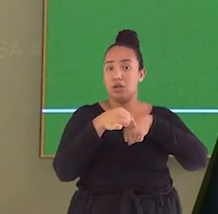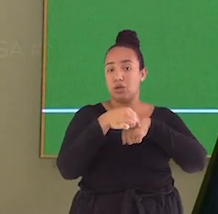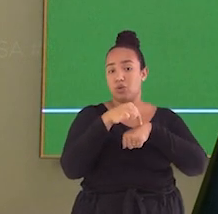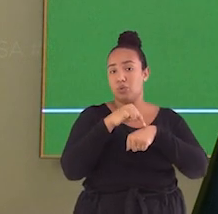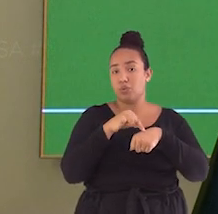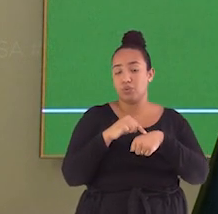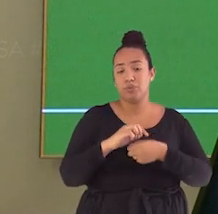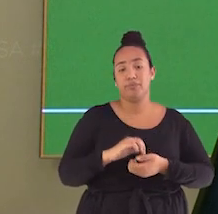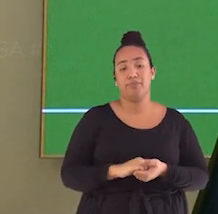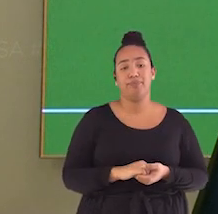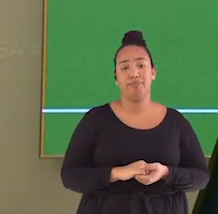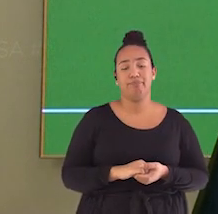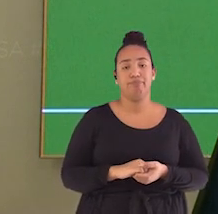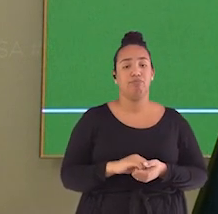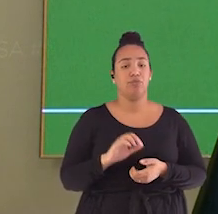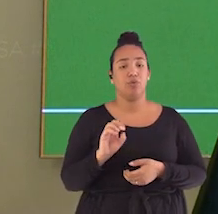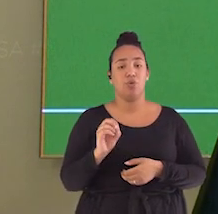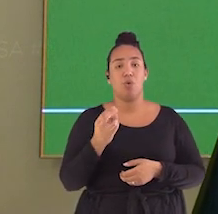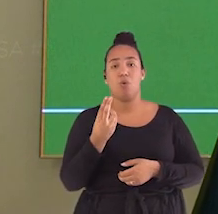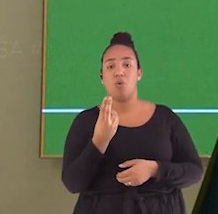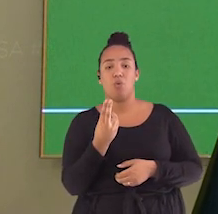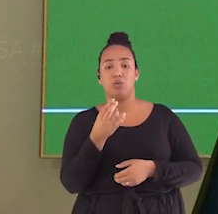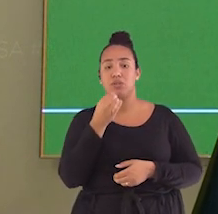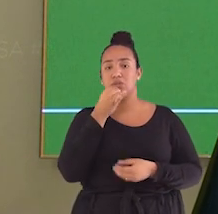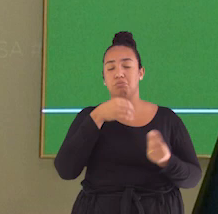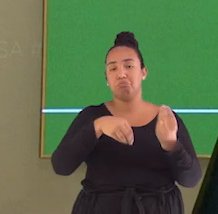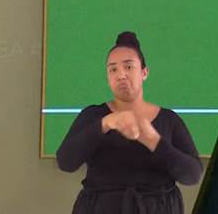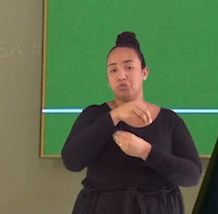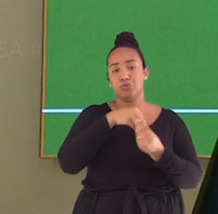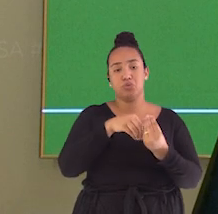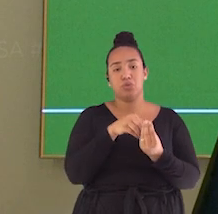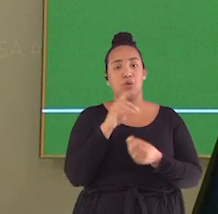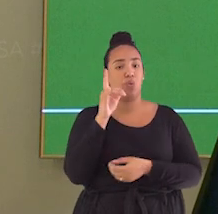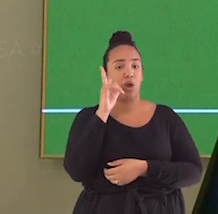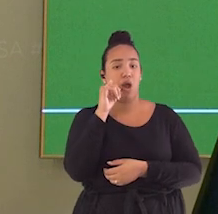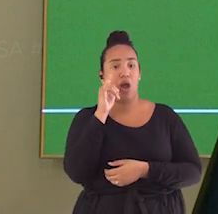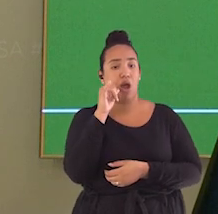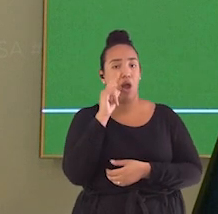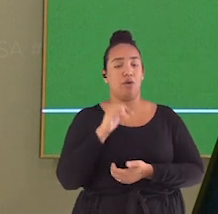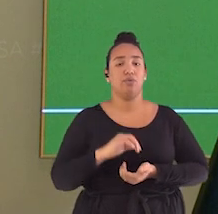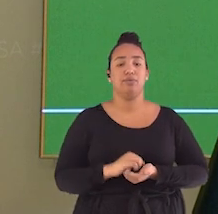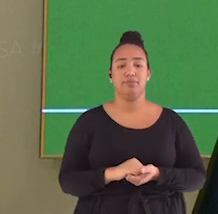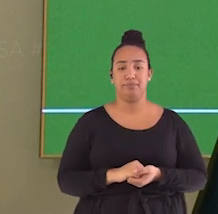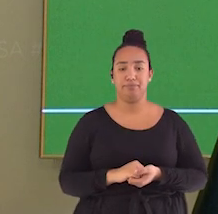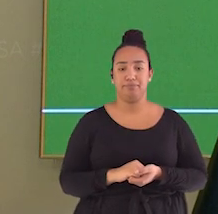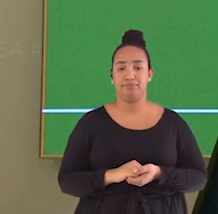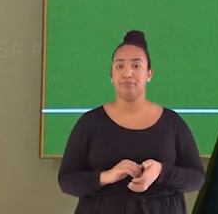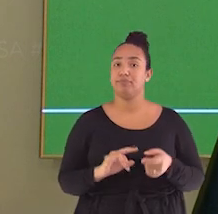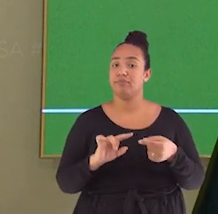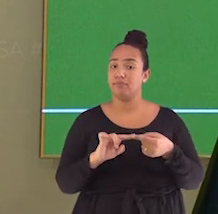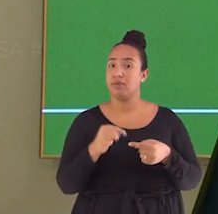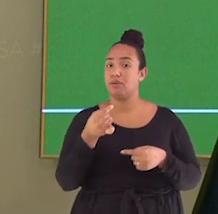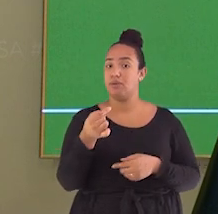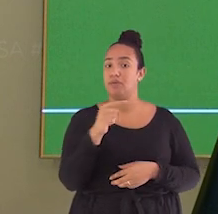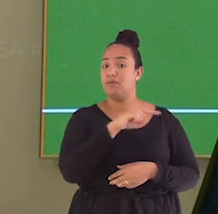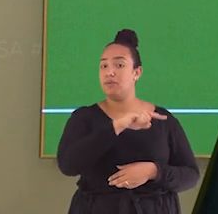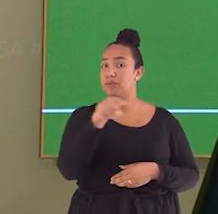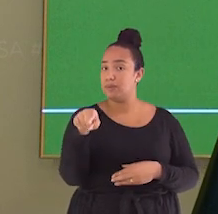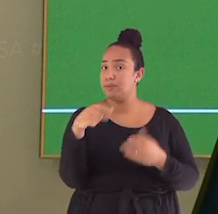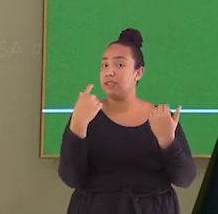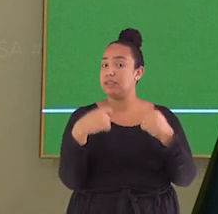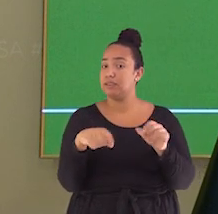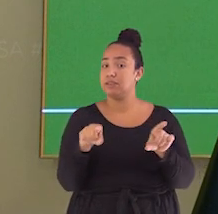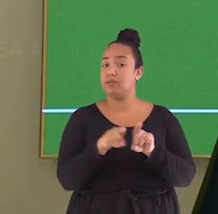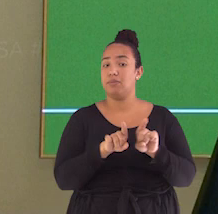morango ou a goiaba e misturar com água. E depois, vocês vão precisar